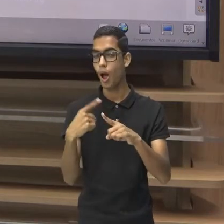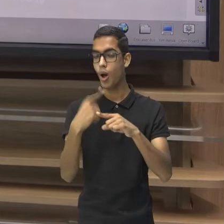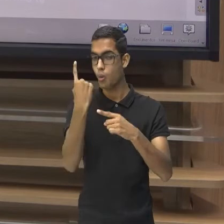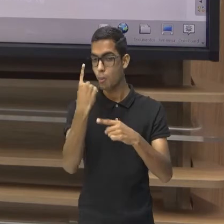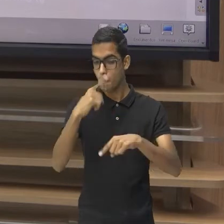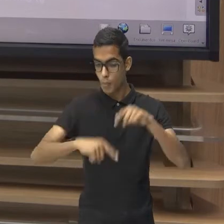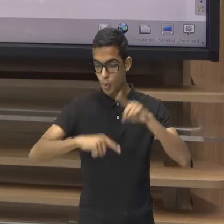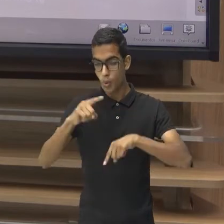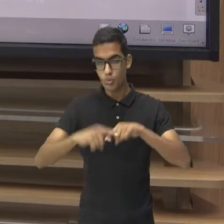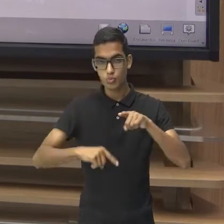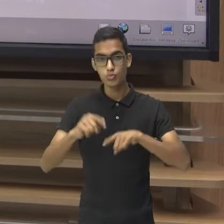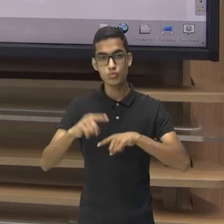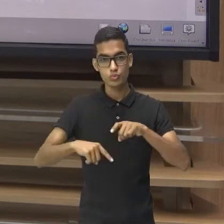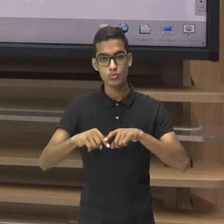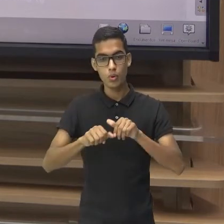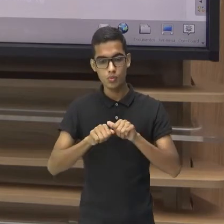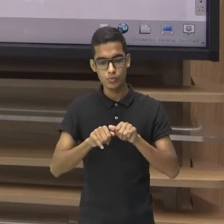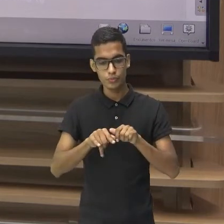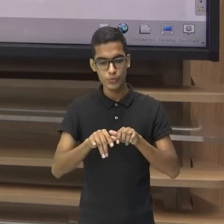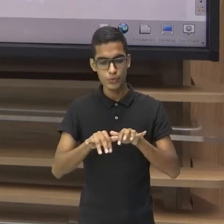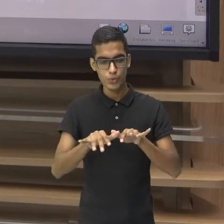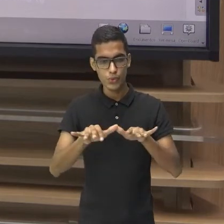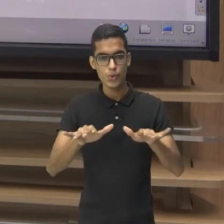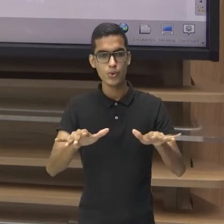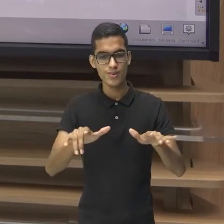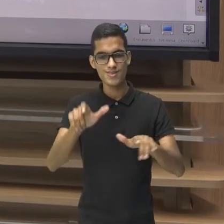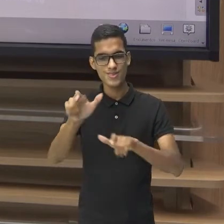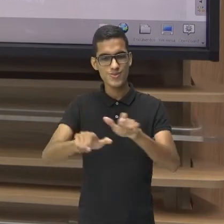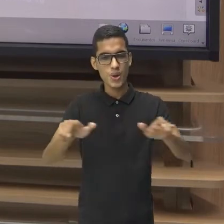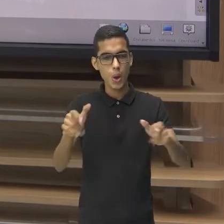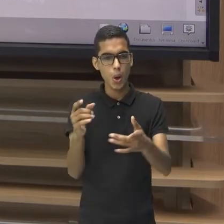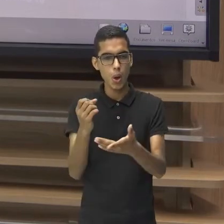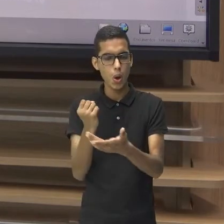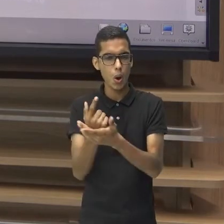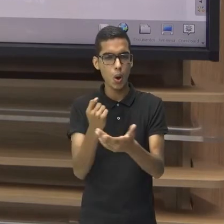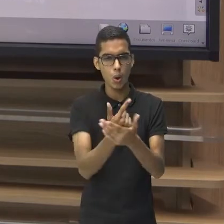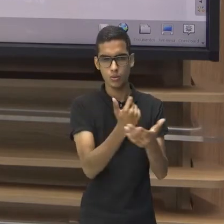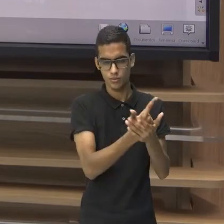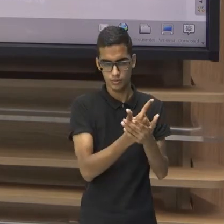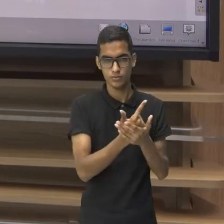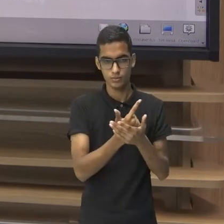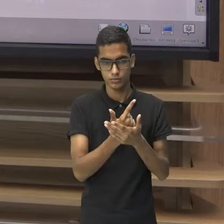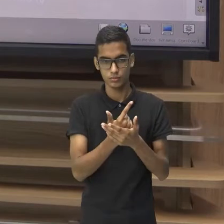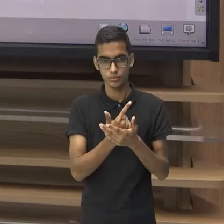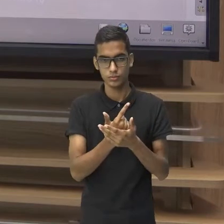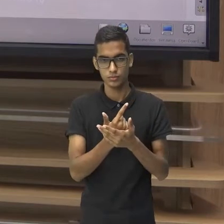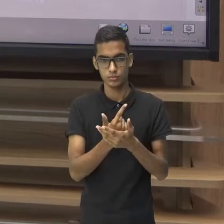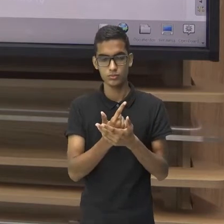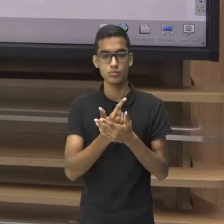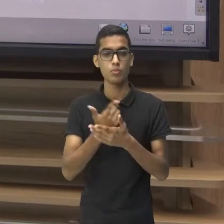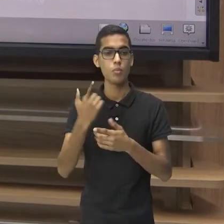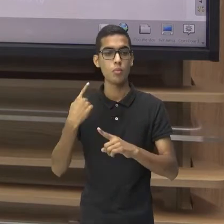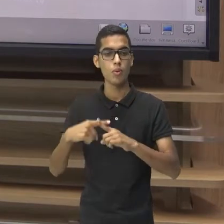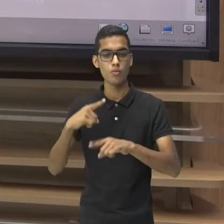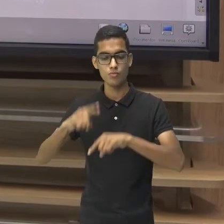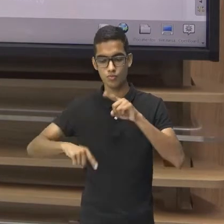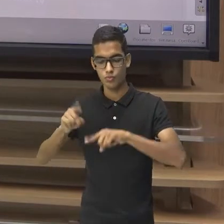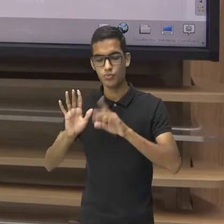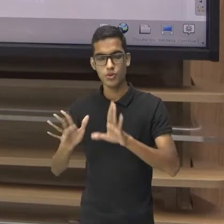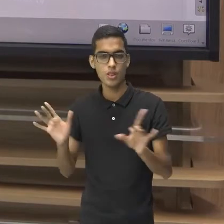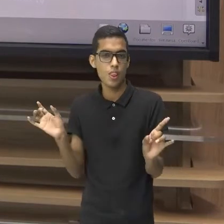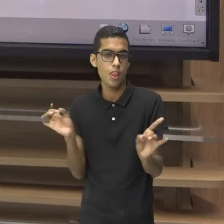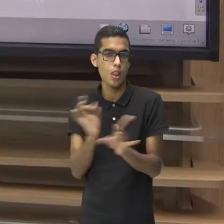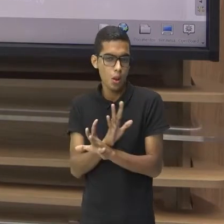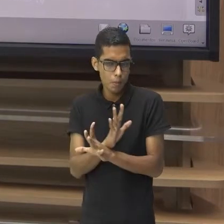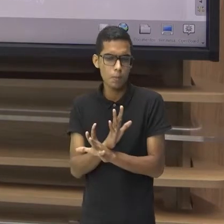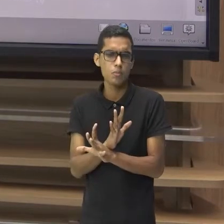forma, impedindo até que pensemos, eu não preciso pensar, esse produto já vem pronto, já está